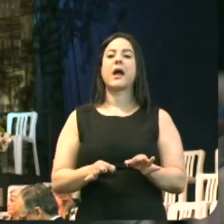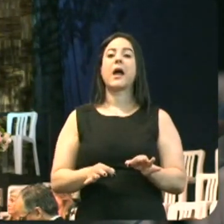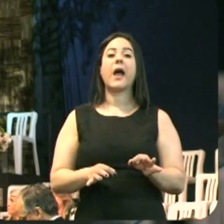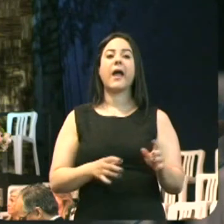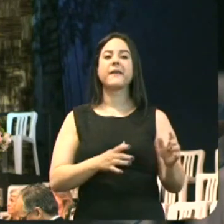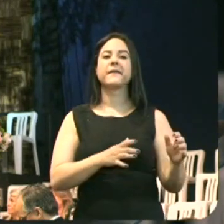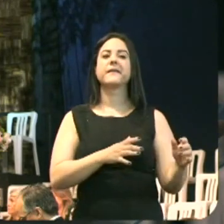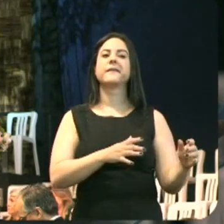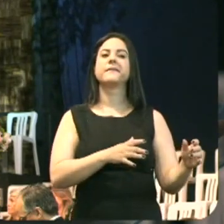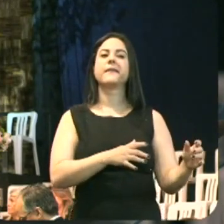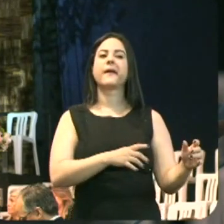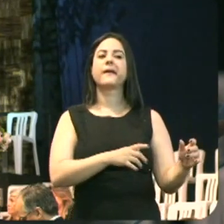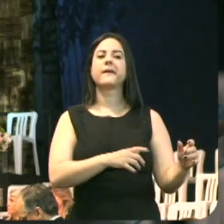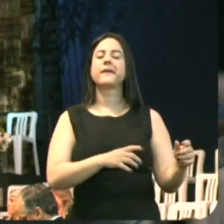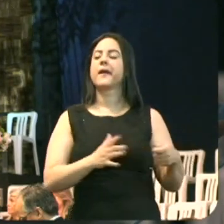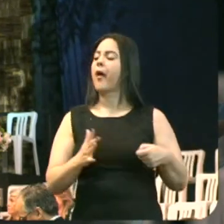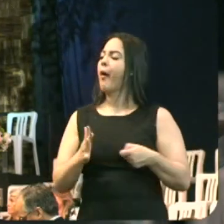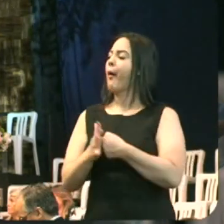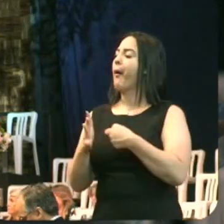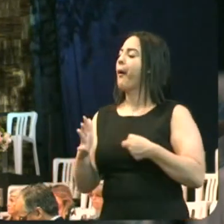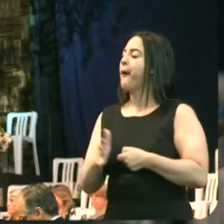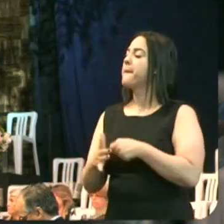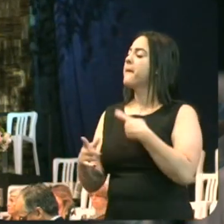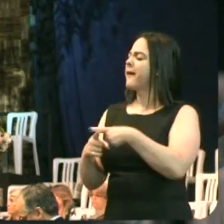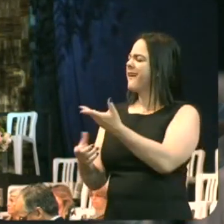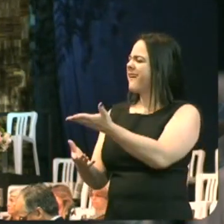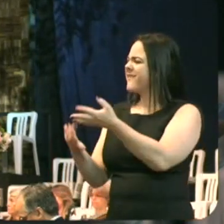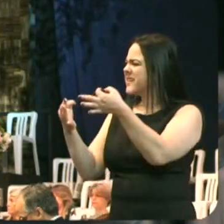cobram porque você está praticando o que é certo.